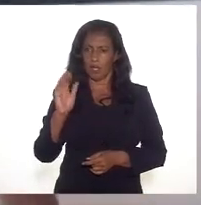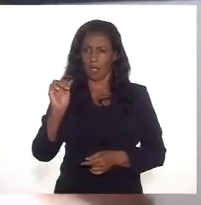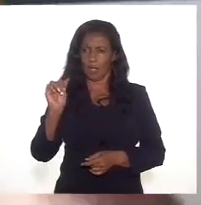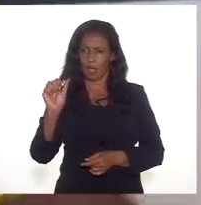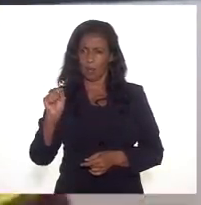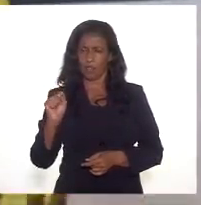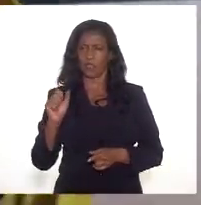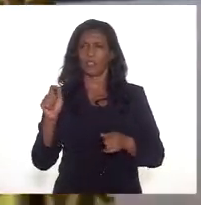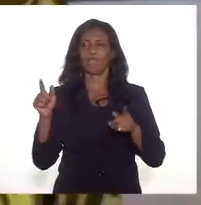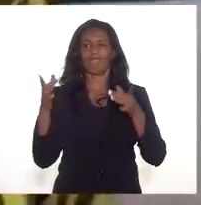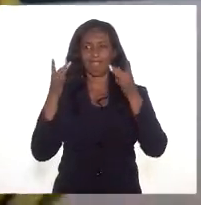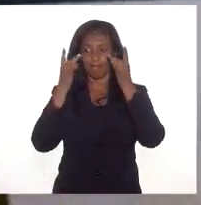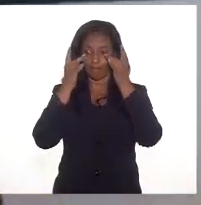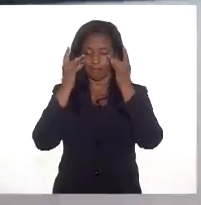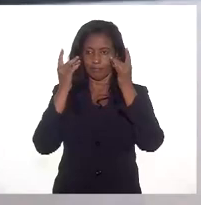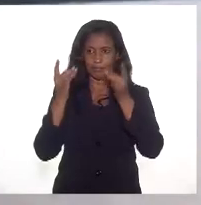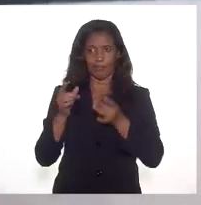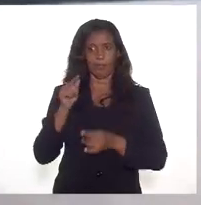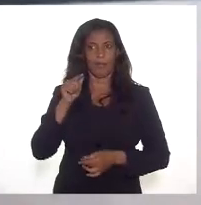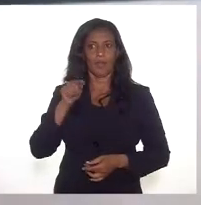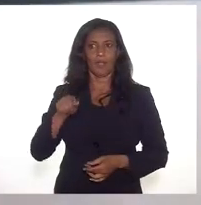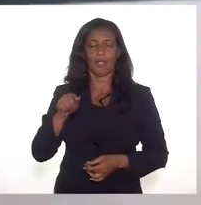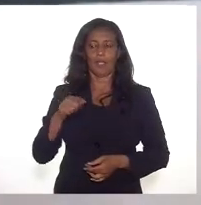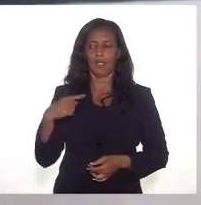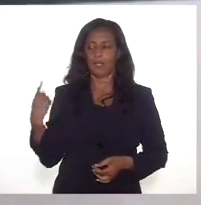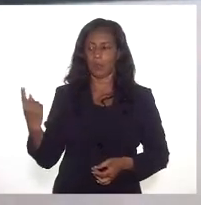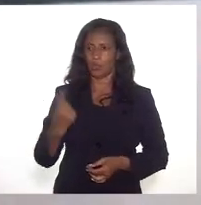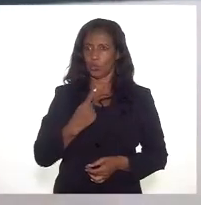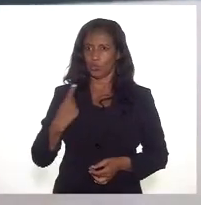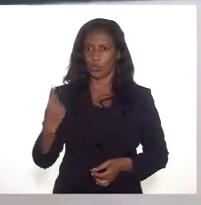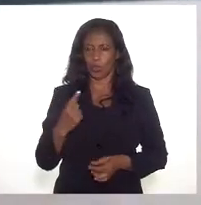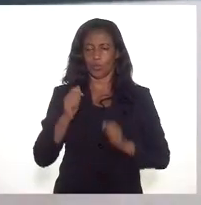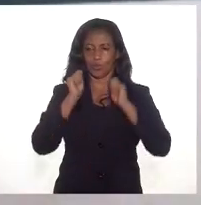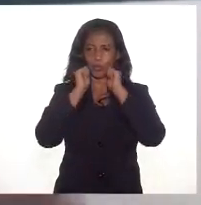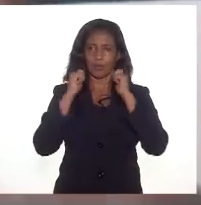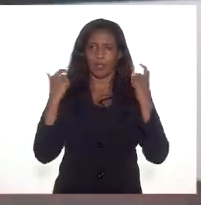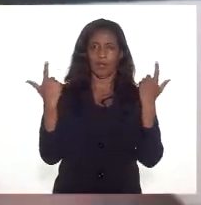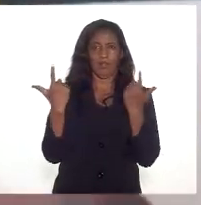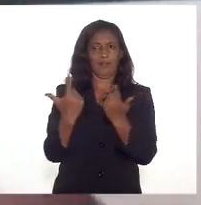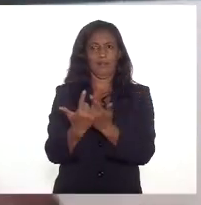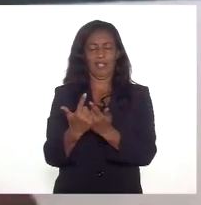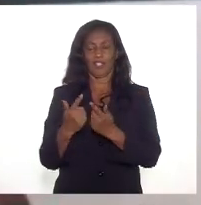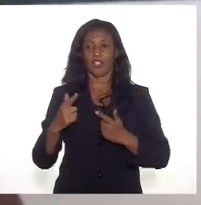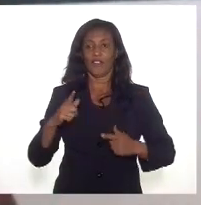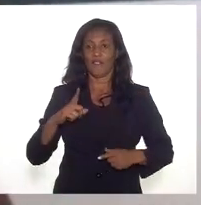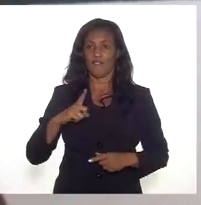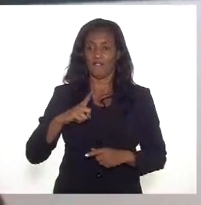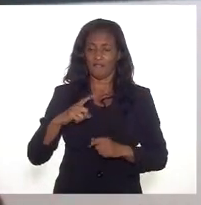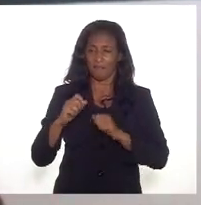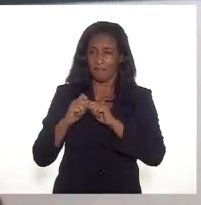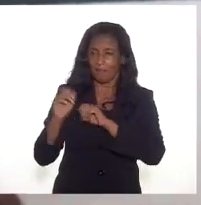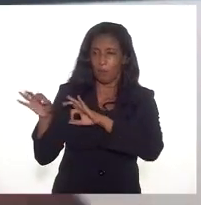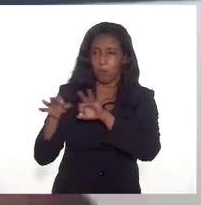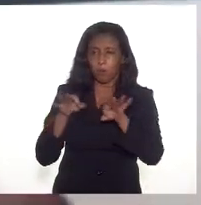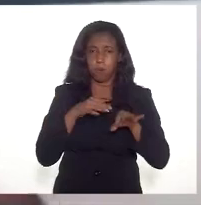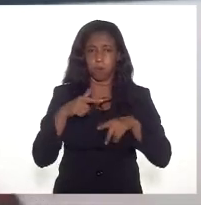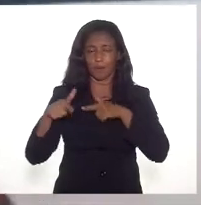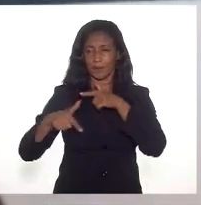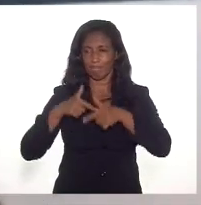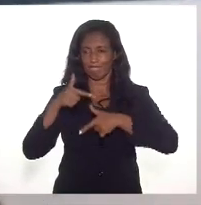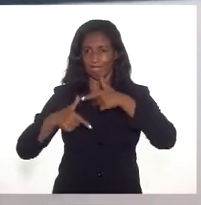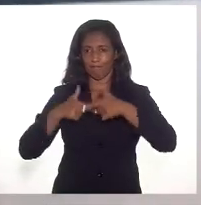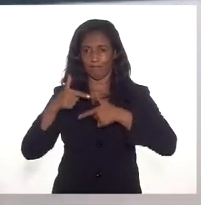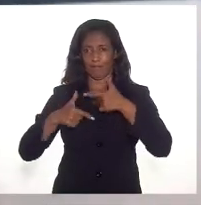nítido ali também, e esse caso eu acho que é onde a gente, aqui enquanto Alerj, que fez o trabalho tão bem presidido pela